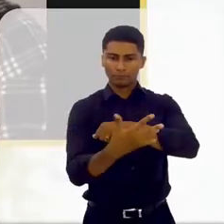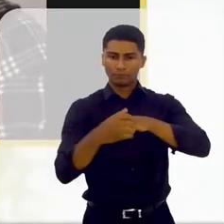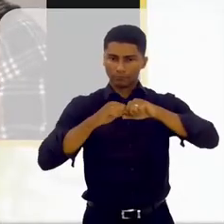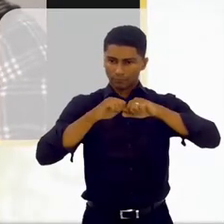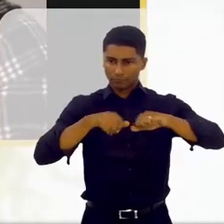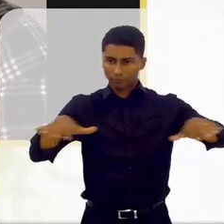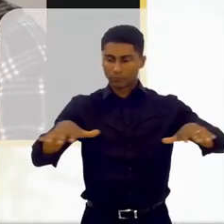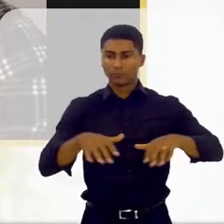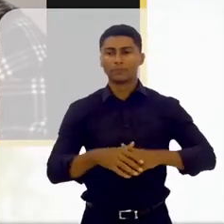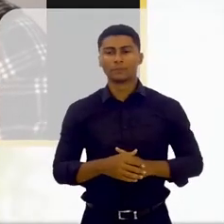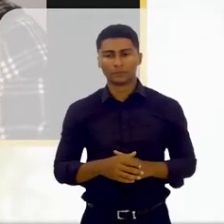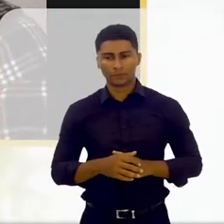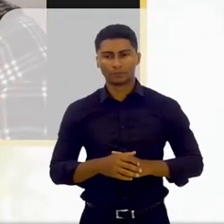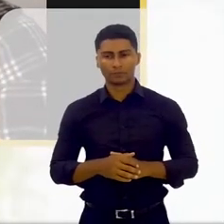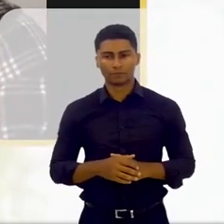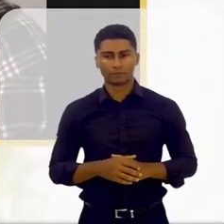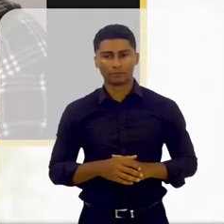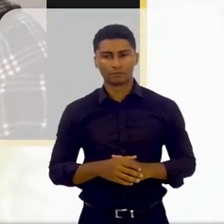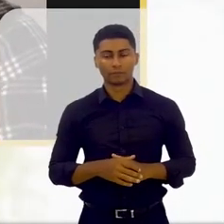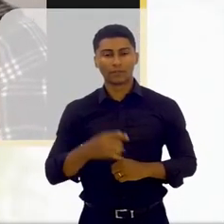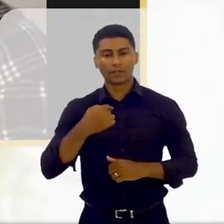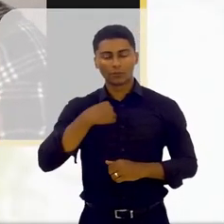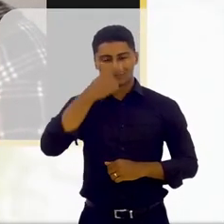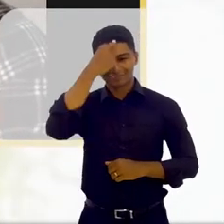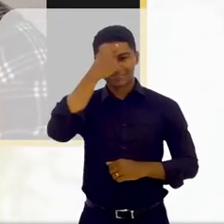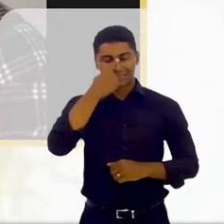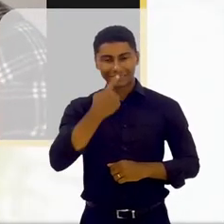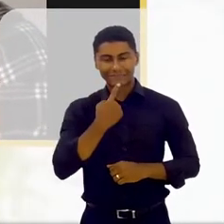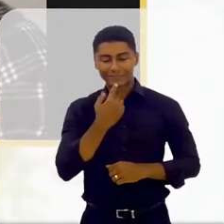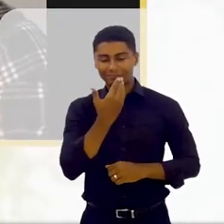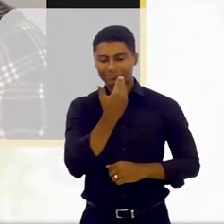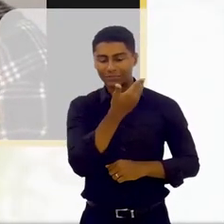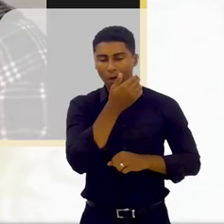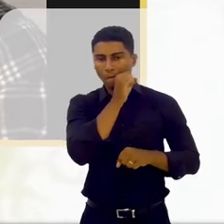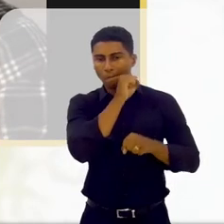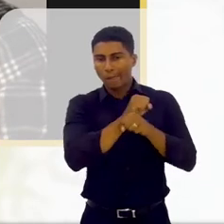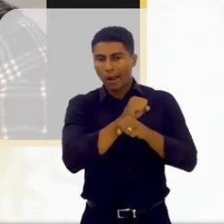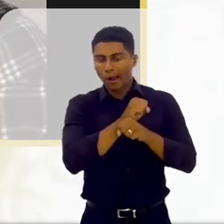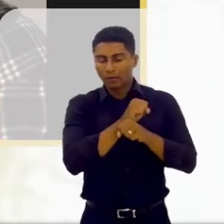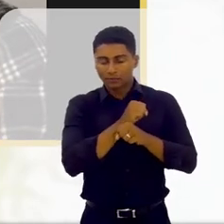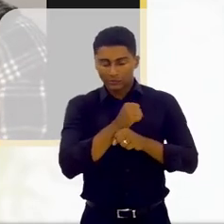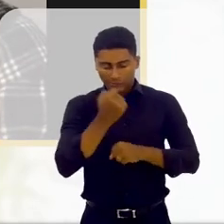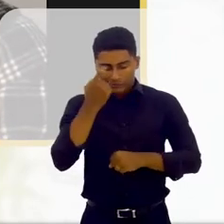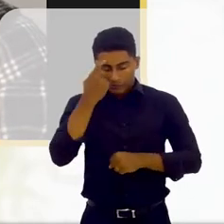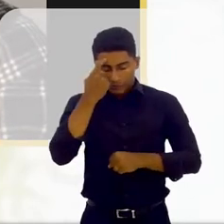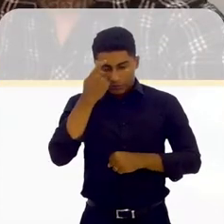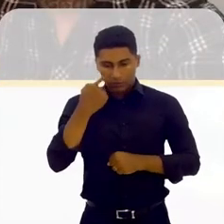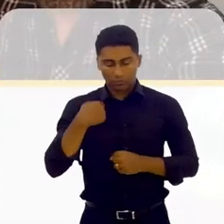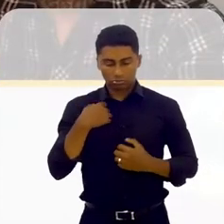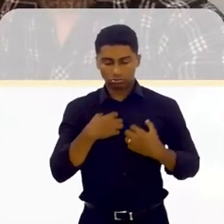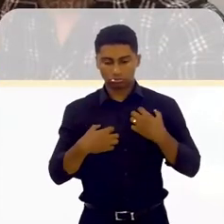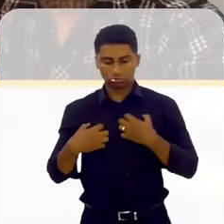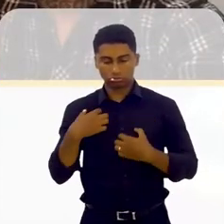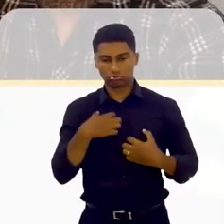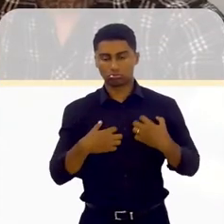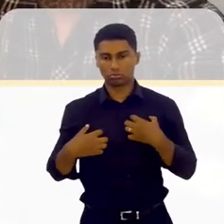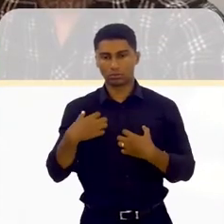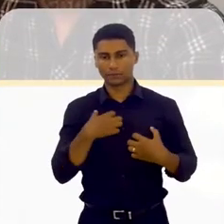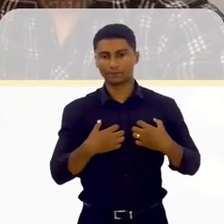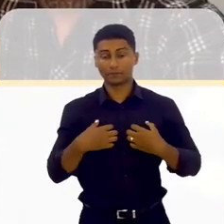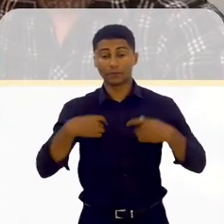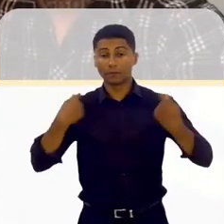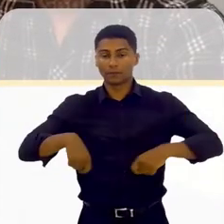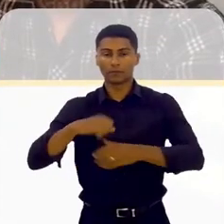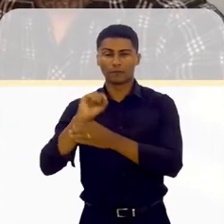tive essas retaliações, no caso, né? Tive essa paralisia de Bell. E aí, nossa, eu fiquei muito, muito zoado, assim. Tive que fazer